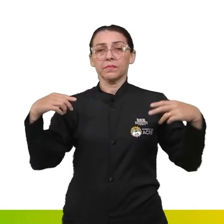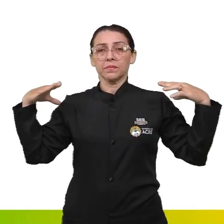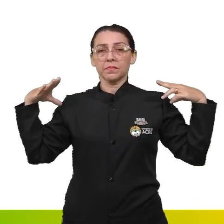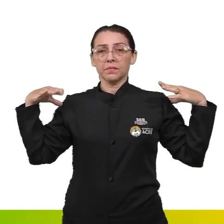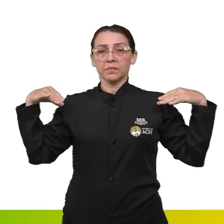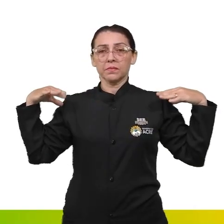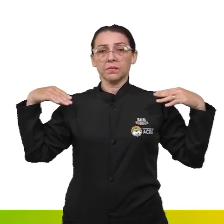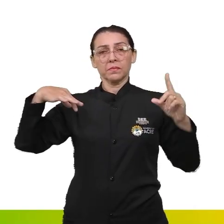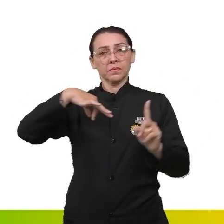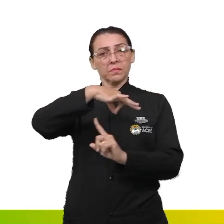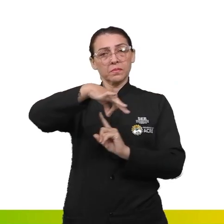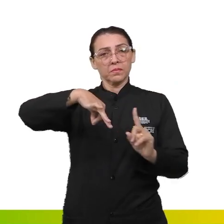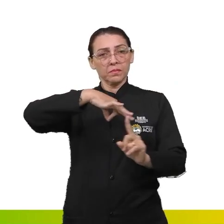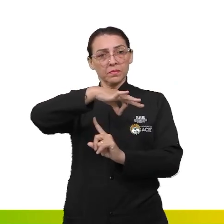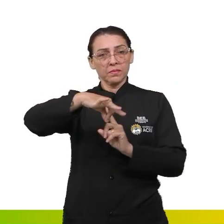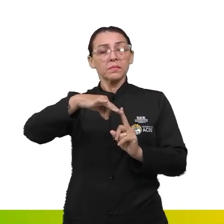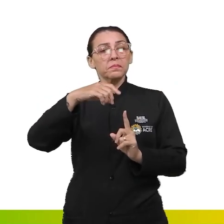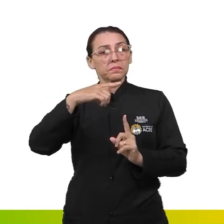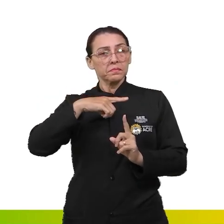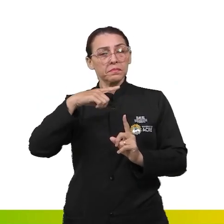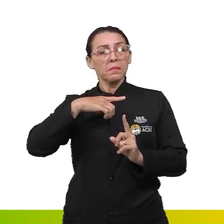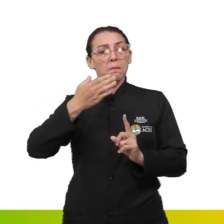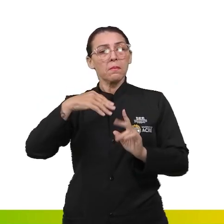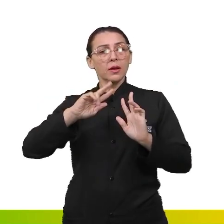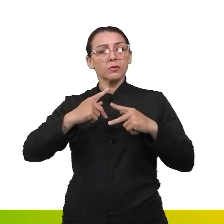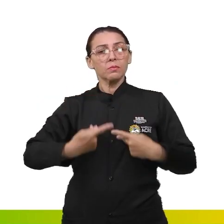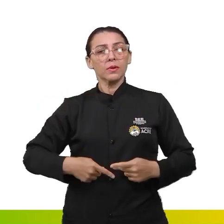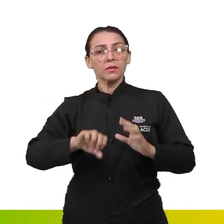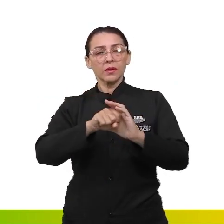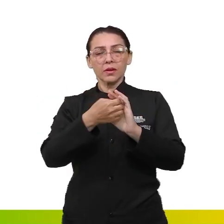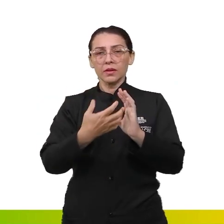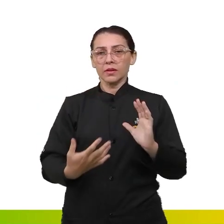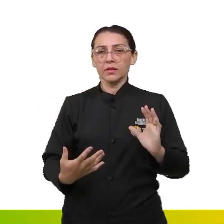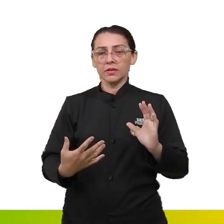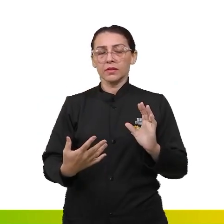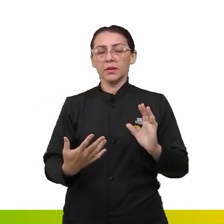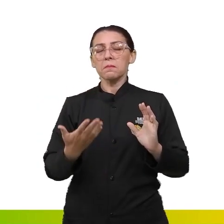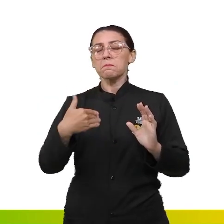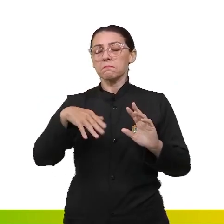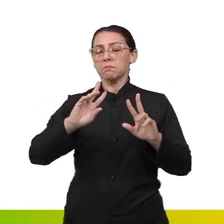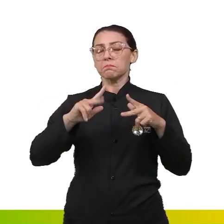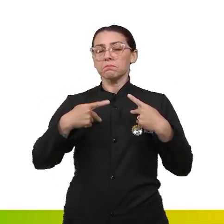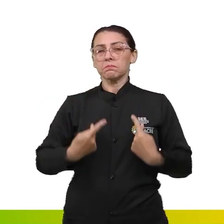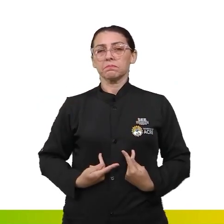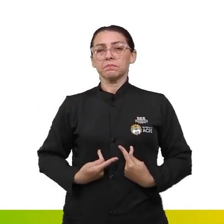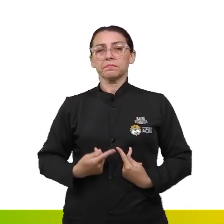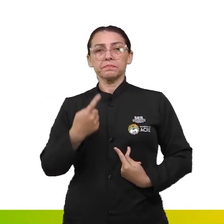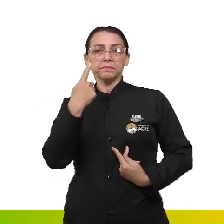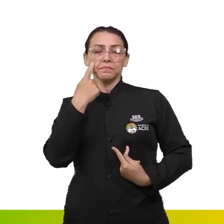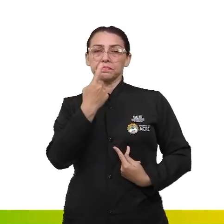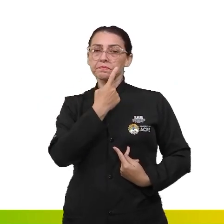santos, nós temos aí uma visão muito mais humana, uma característica muito mais humana de olhos sobre tela, que dá